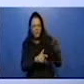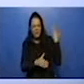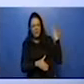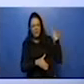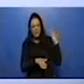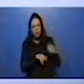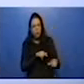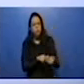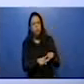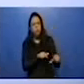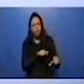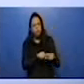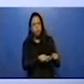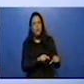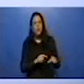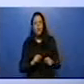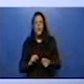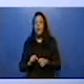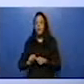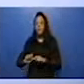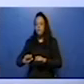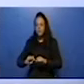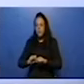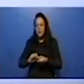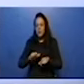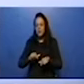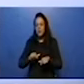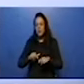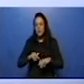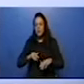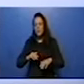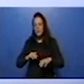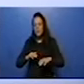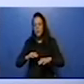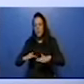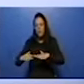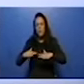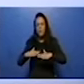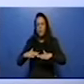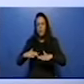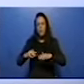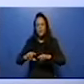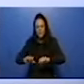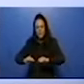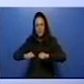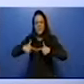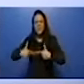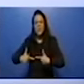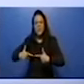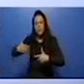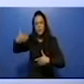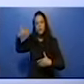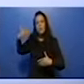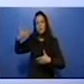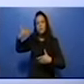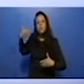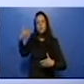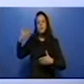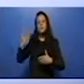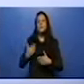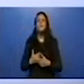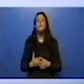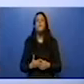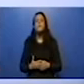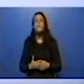uma ação no passado, eu fiz um movimento no passado. Mas nós vamos